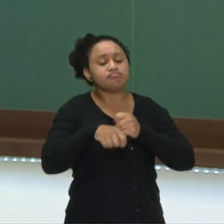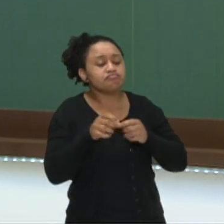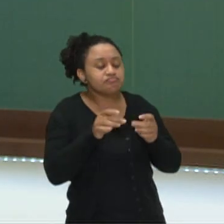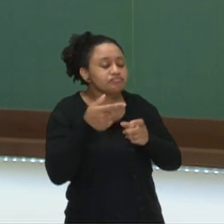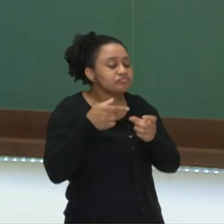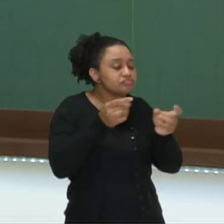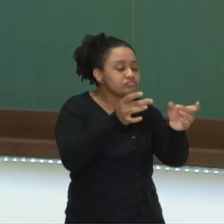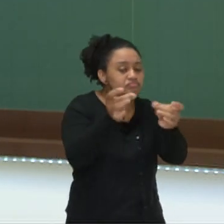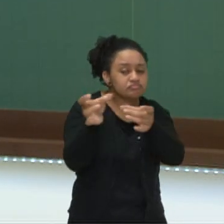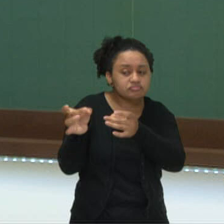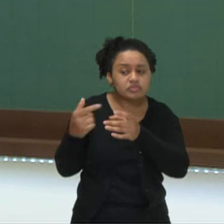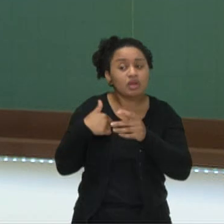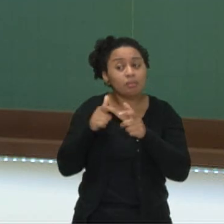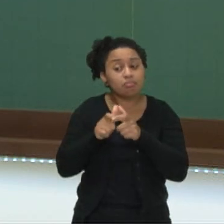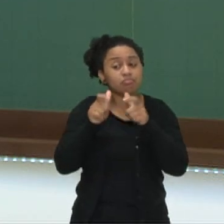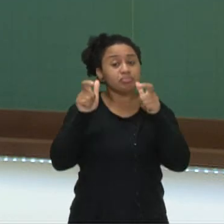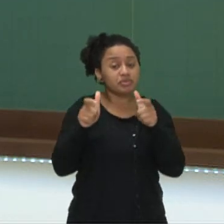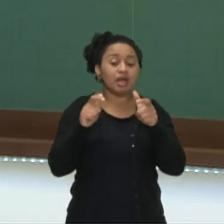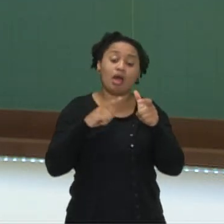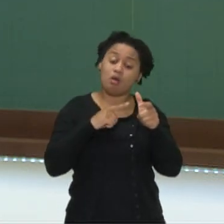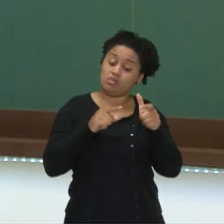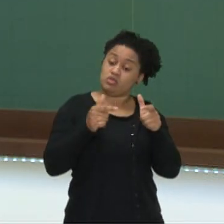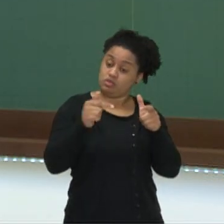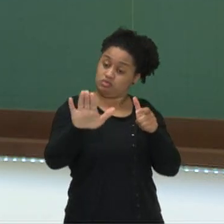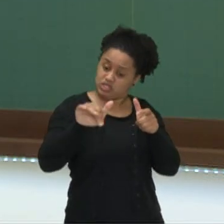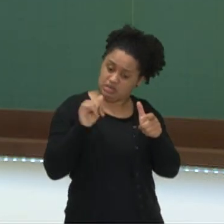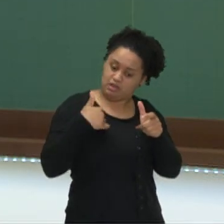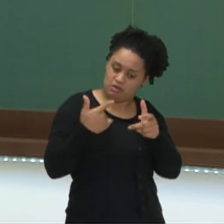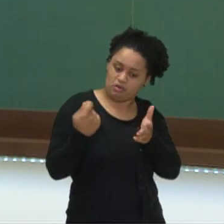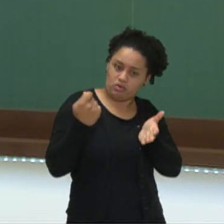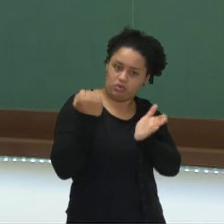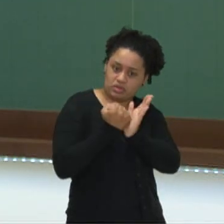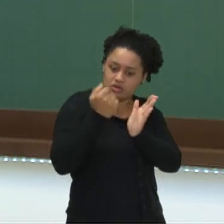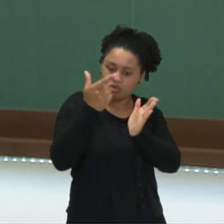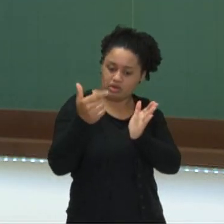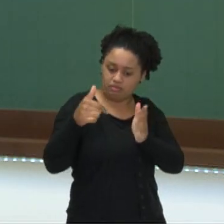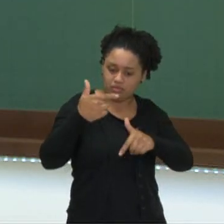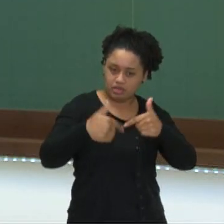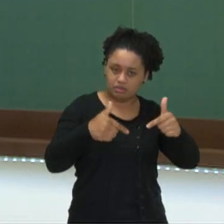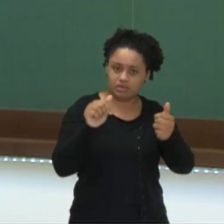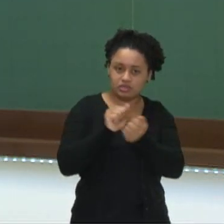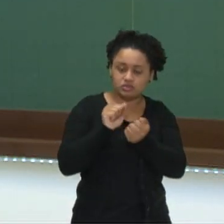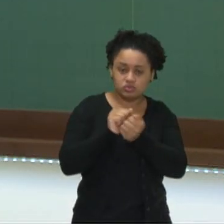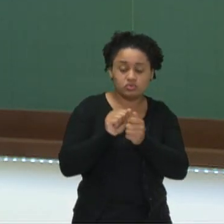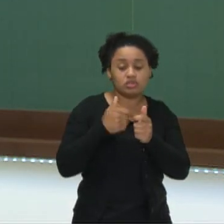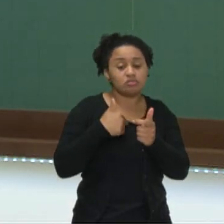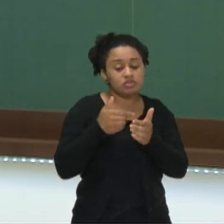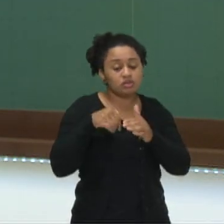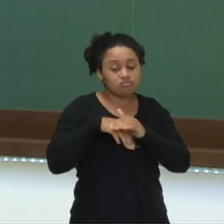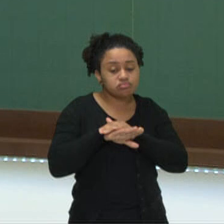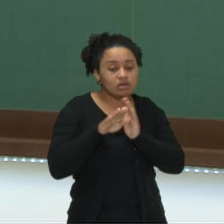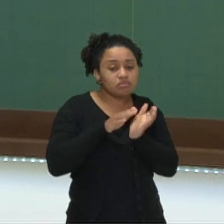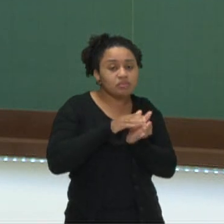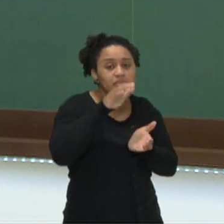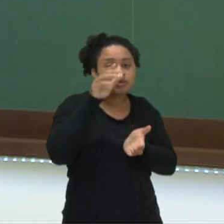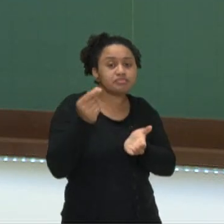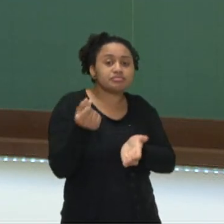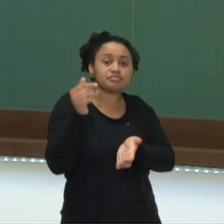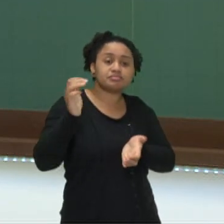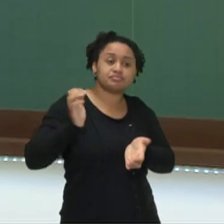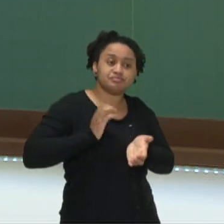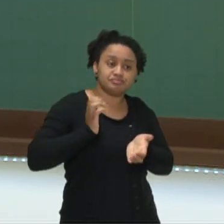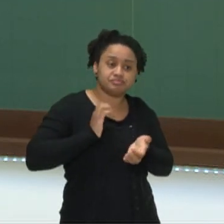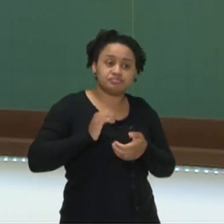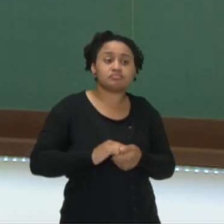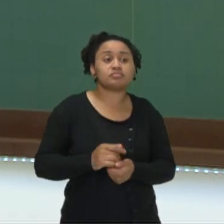aí ele foi crescendo, aí de repente ele arrumou um funcionário para ajudar a vender, e de repente ele foi crescendo, acumulando riqueza, certo, pessoal? E